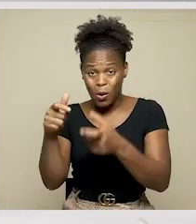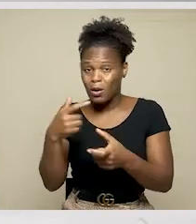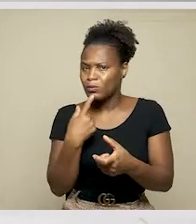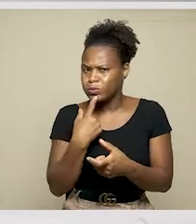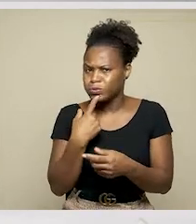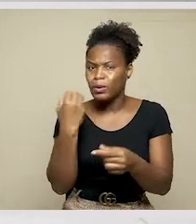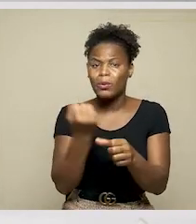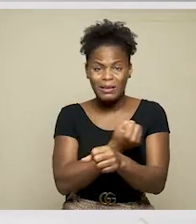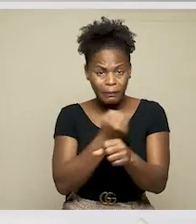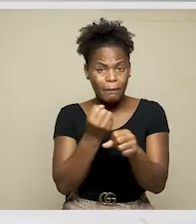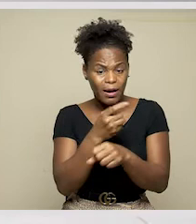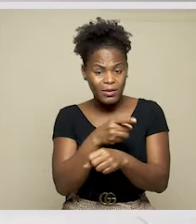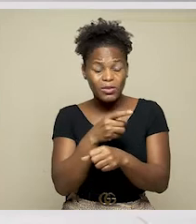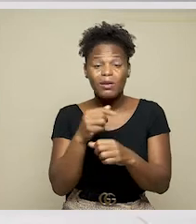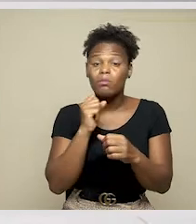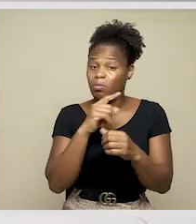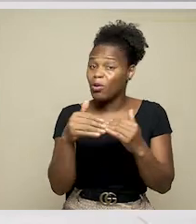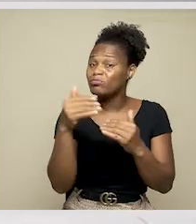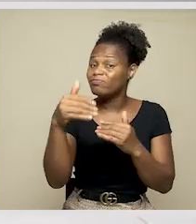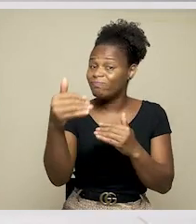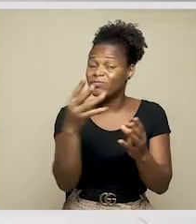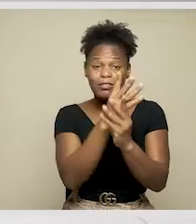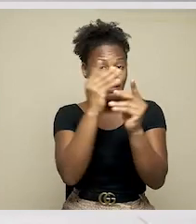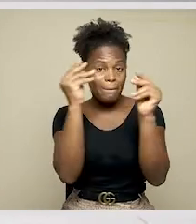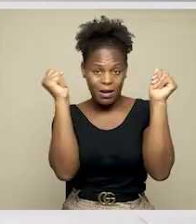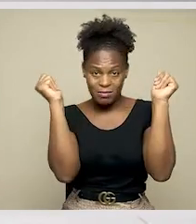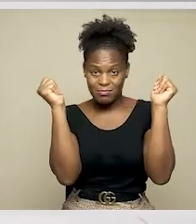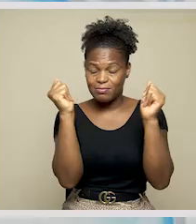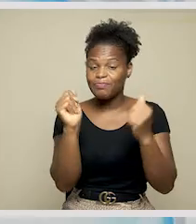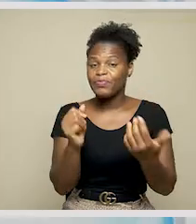muitos destes trabalhos acabariam